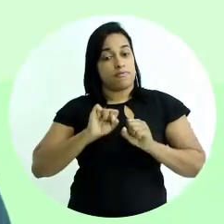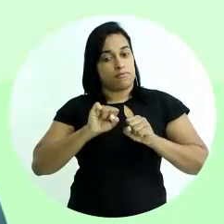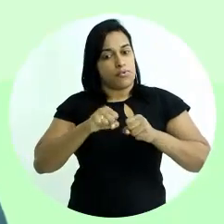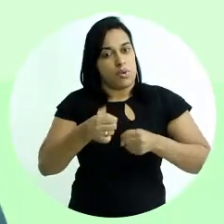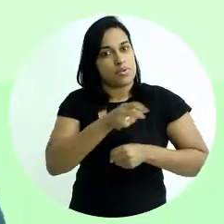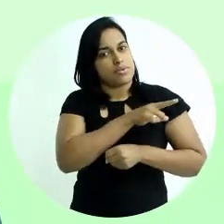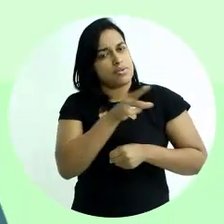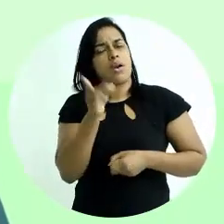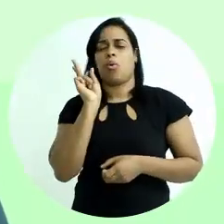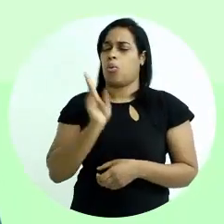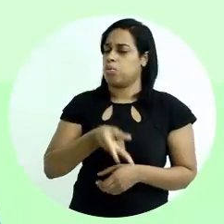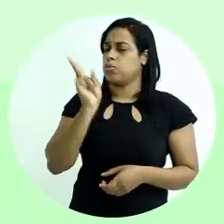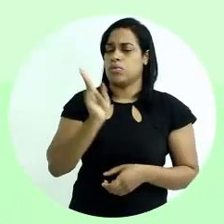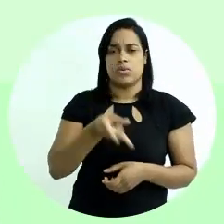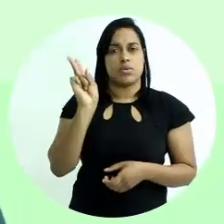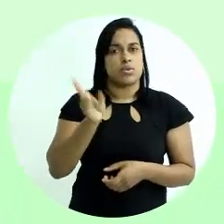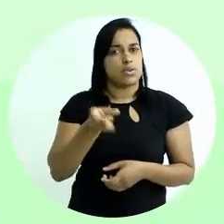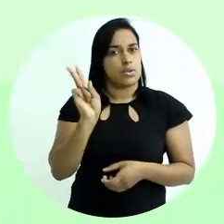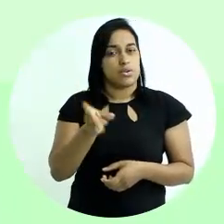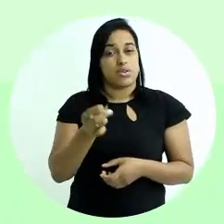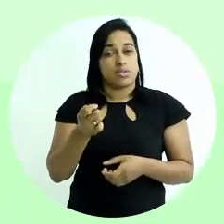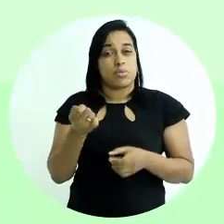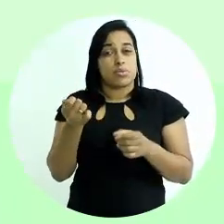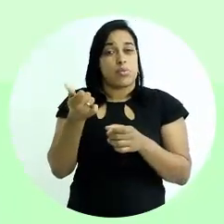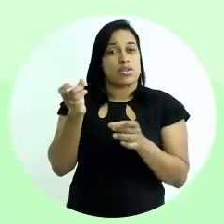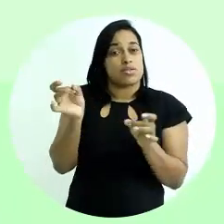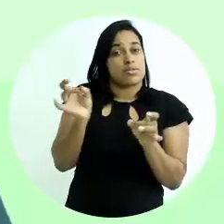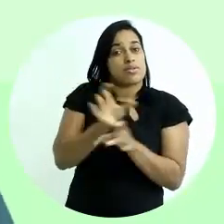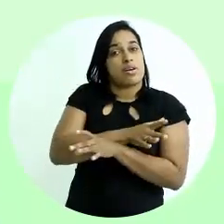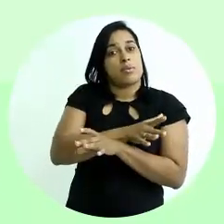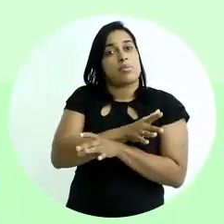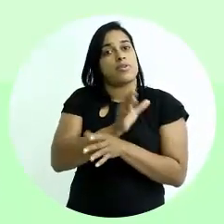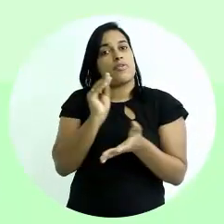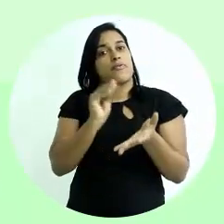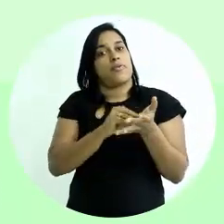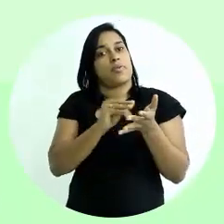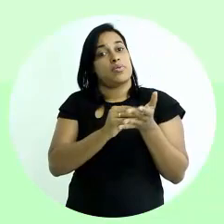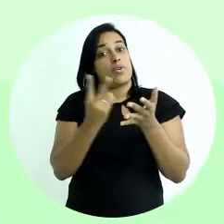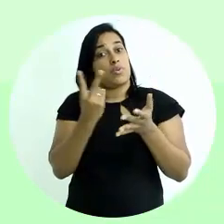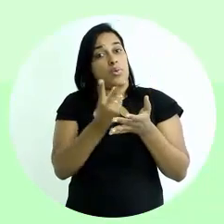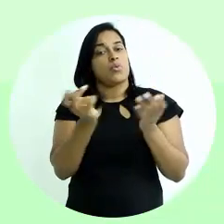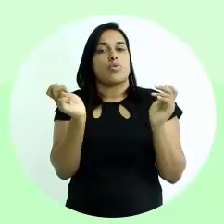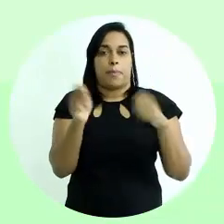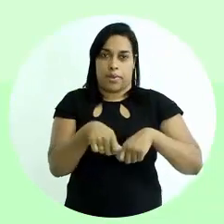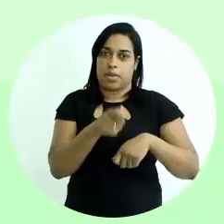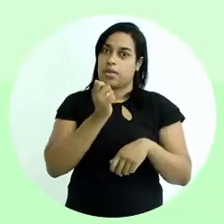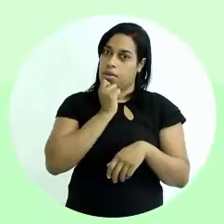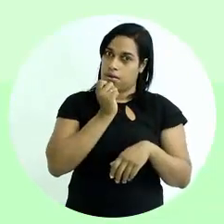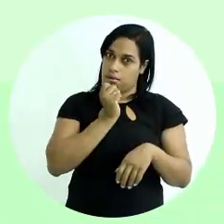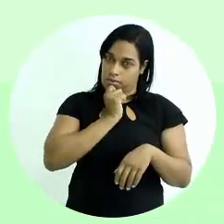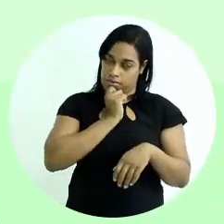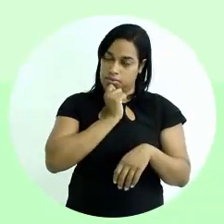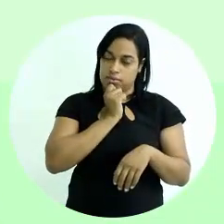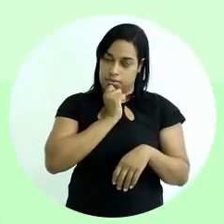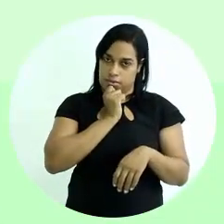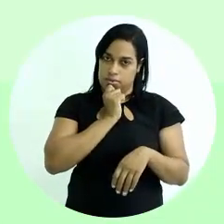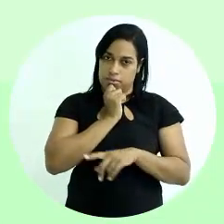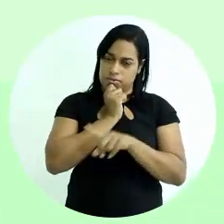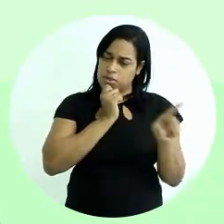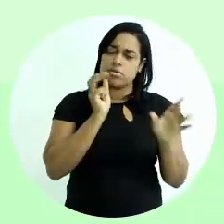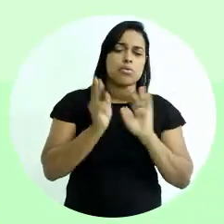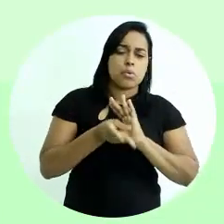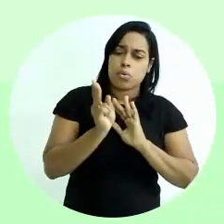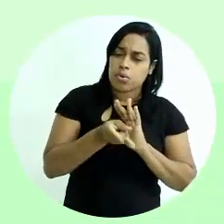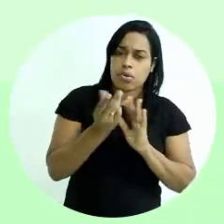força continuem estamos acabando só falta mais duas competências então